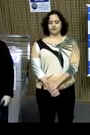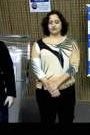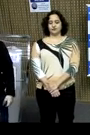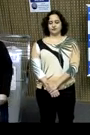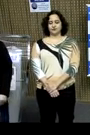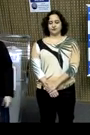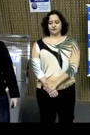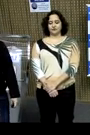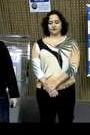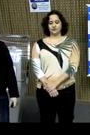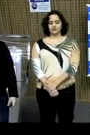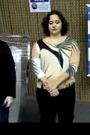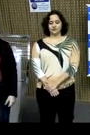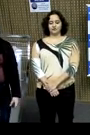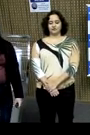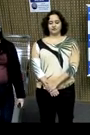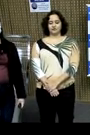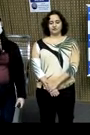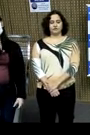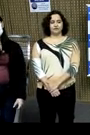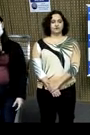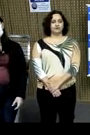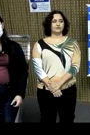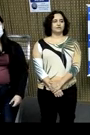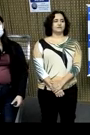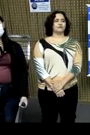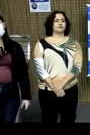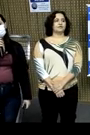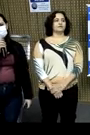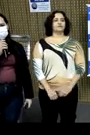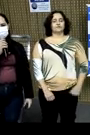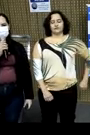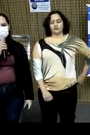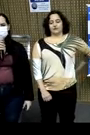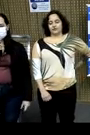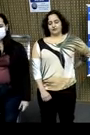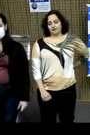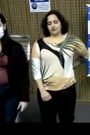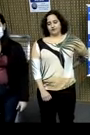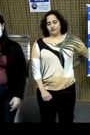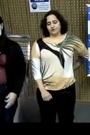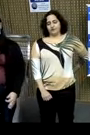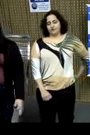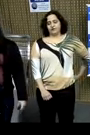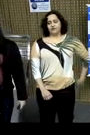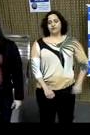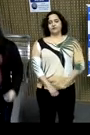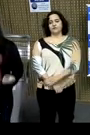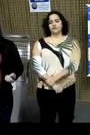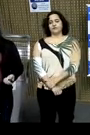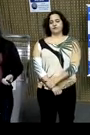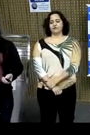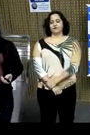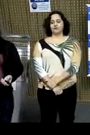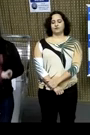em fragilidades, também identificamos um outro problema, que é a cobertura do citopatológico em nossa área, que era